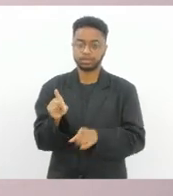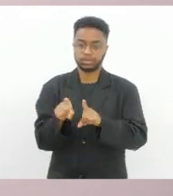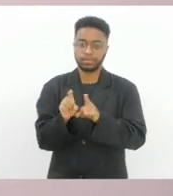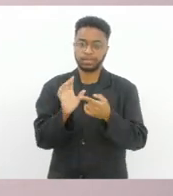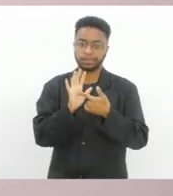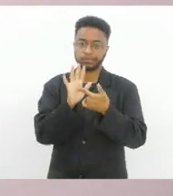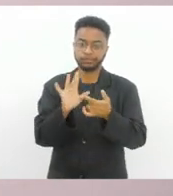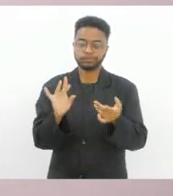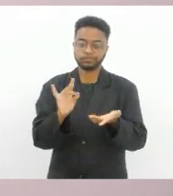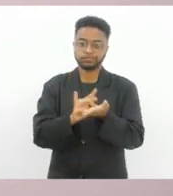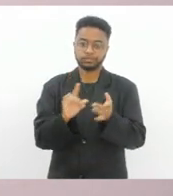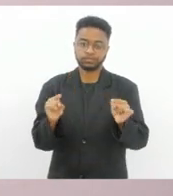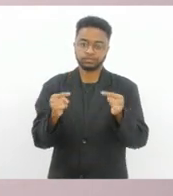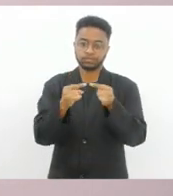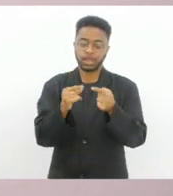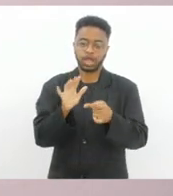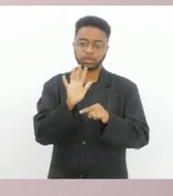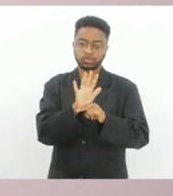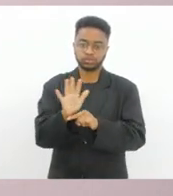mostrado, de fato, efetiva.